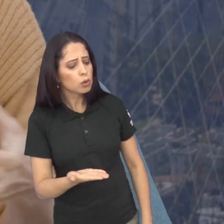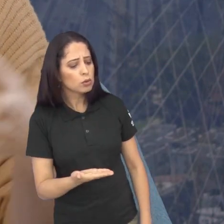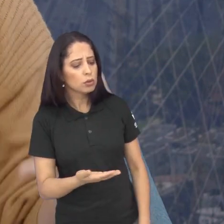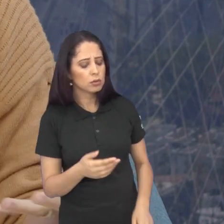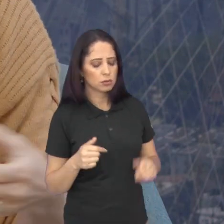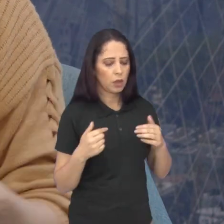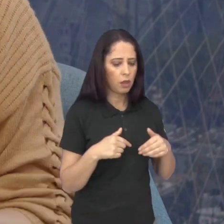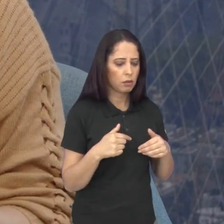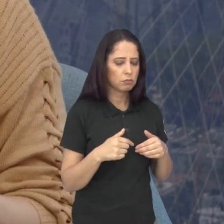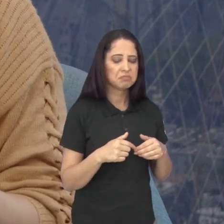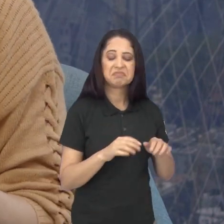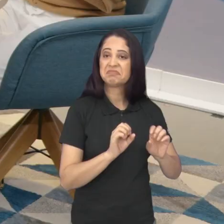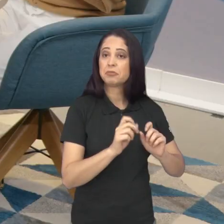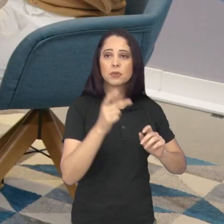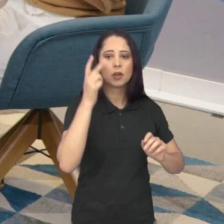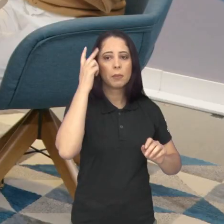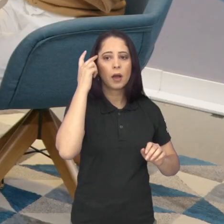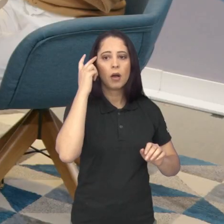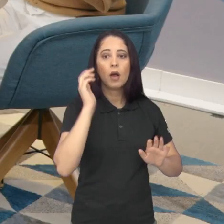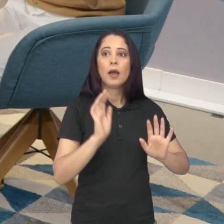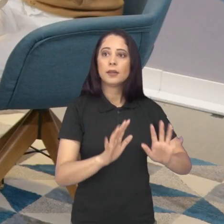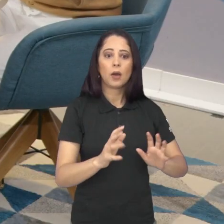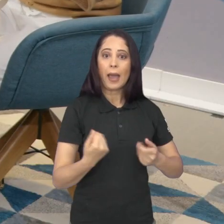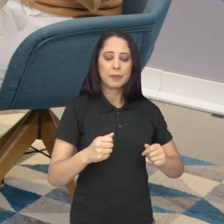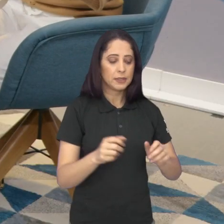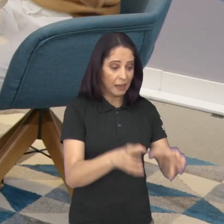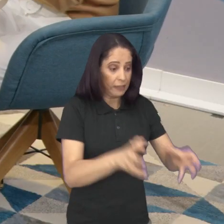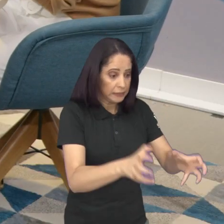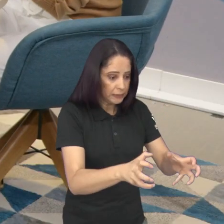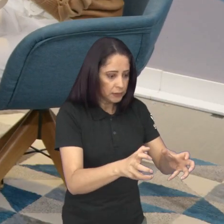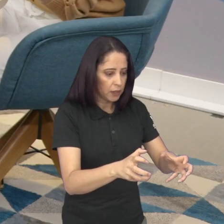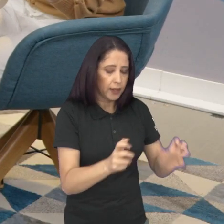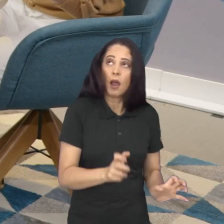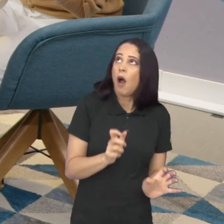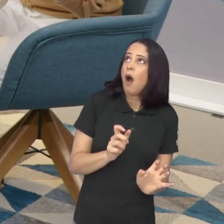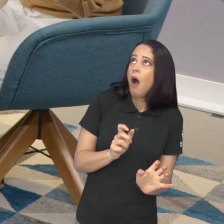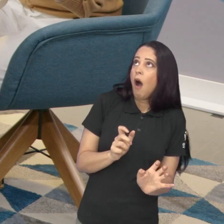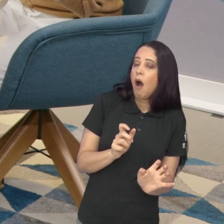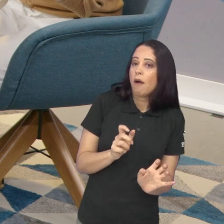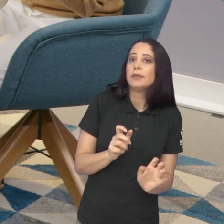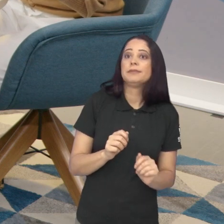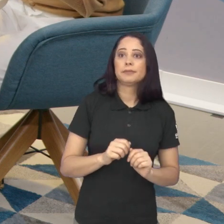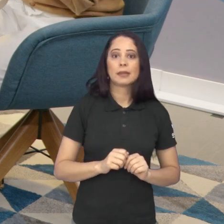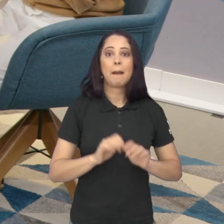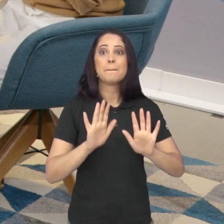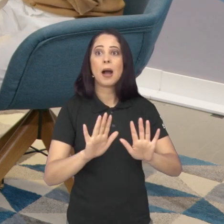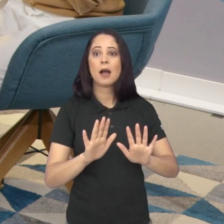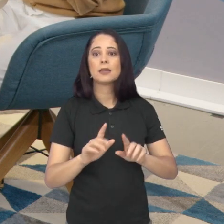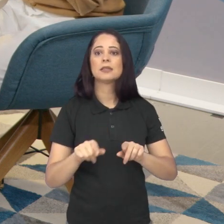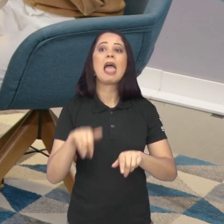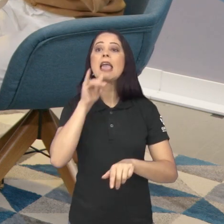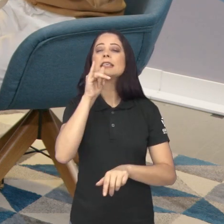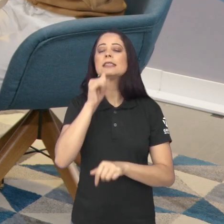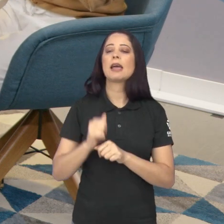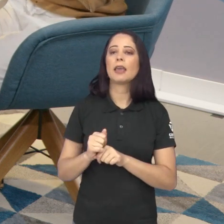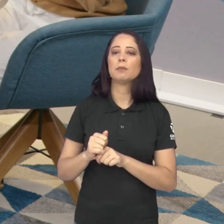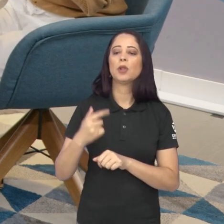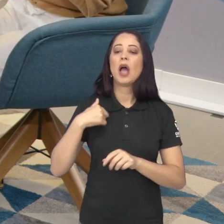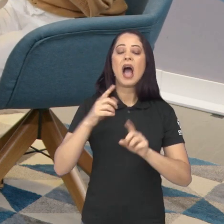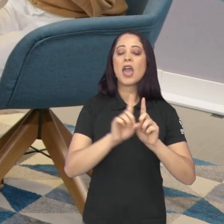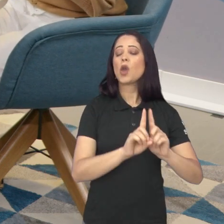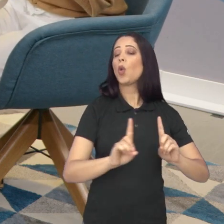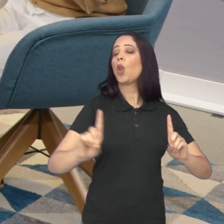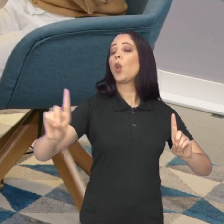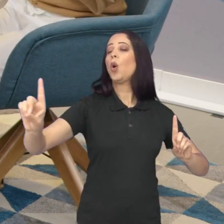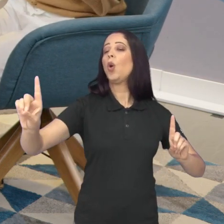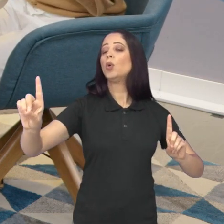Né? Como assim? Me escuta? E aí tinha que ir lá dar uma chacoalhada e ele olhava pra gente. Mas ao mesmo tempo, quando eu tava super